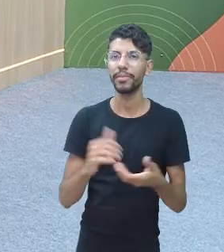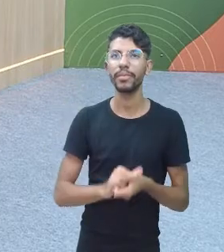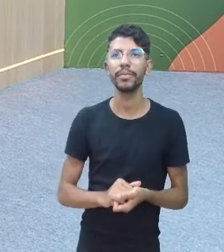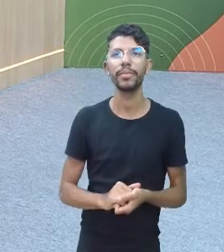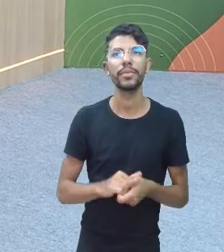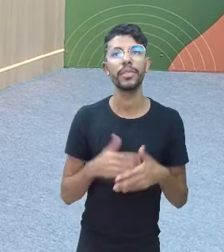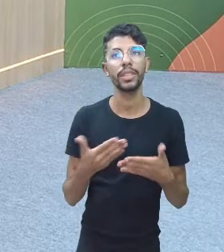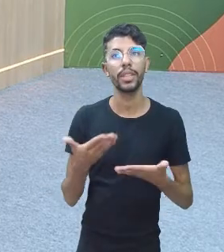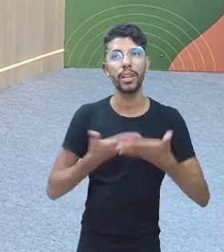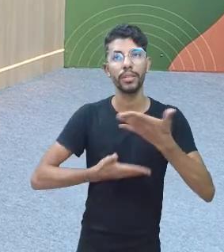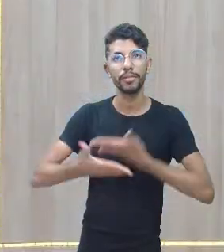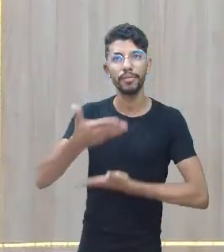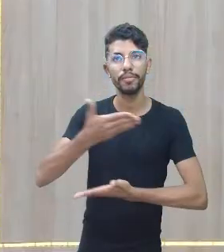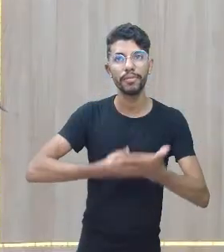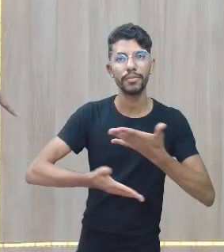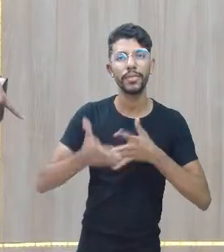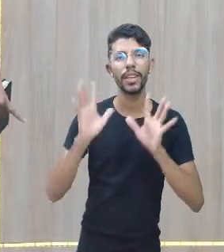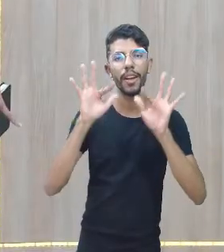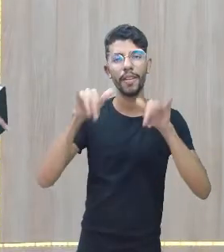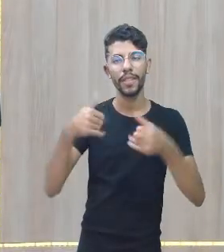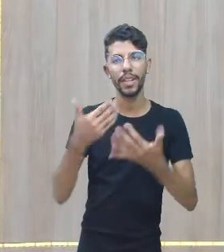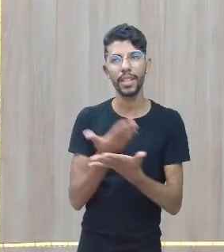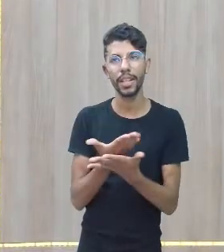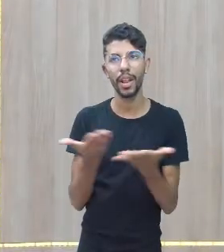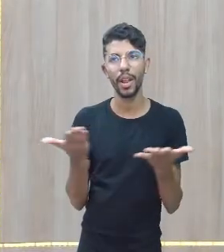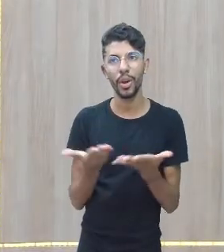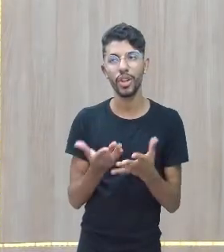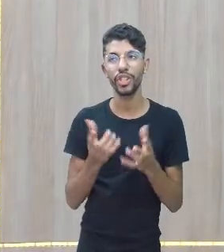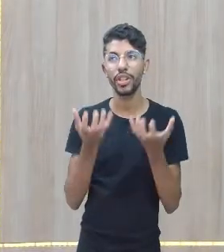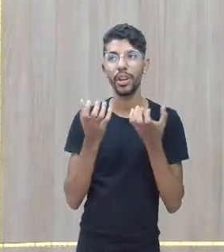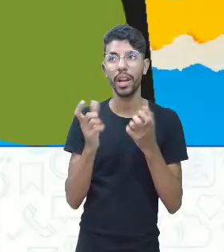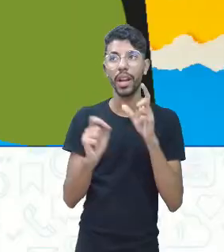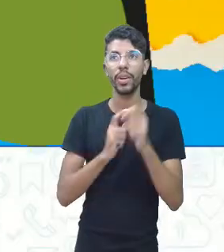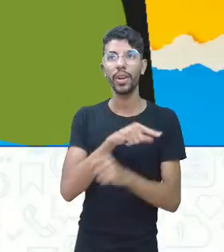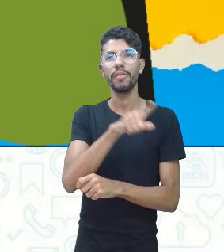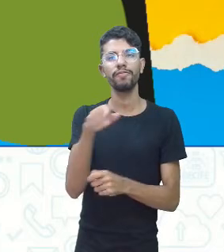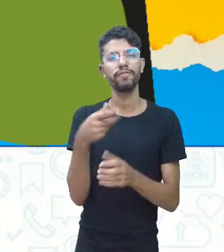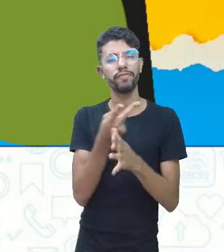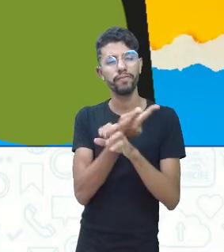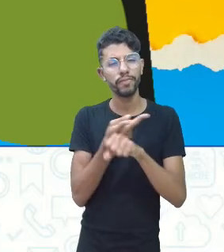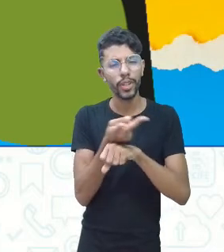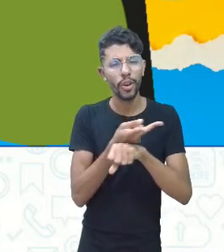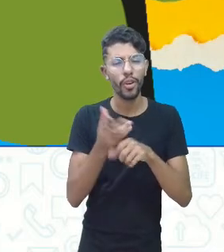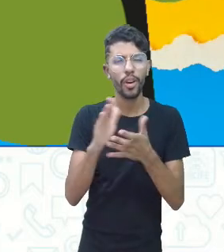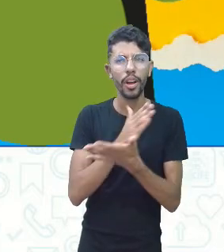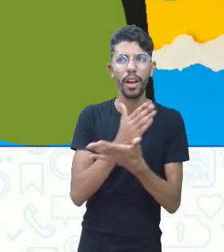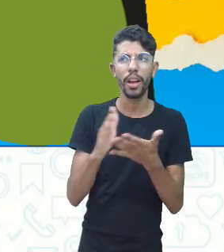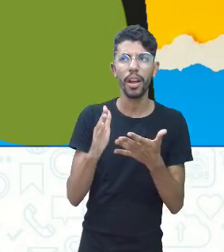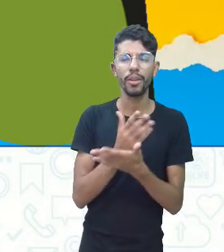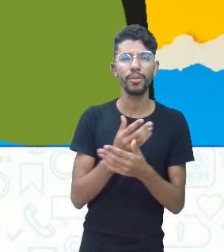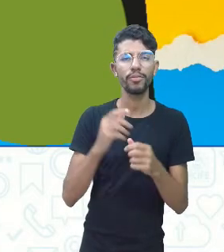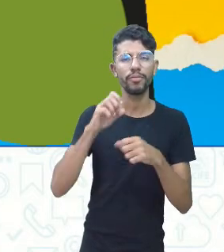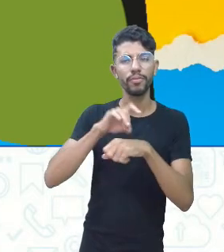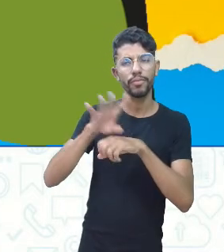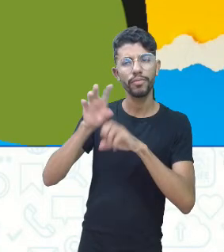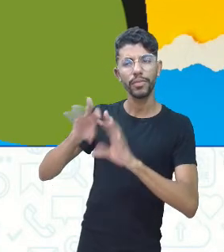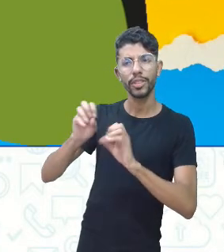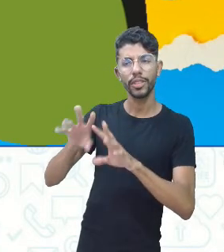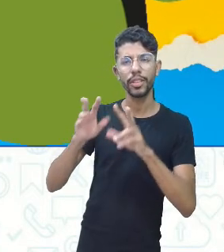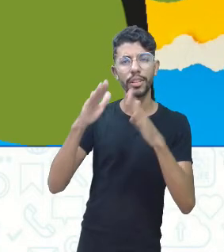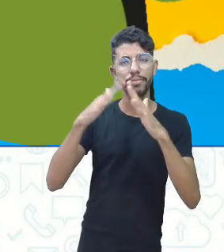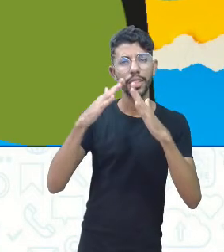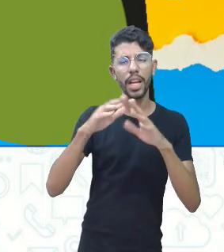Então, como interação e para encerrar a aula de hoje, eu quero que vocês procurem um tutorial em casa sobre um tema que vocês preferirem,